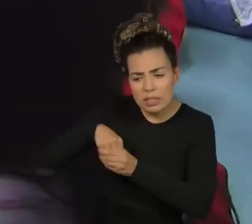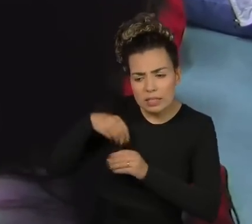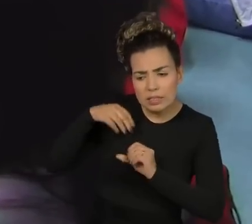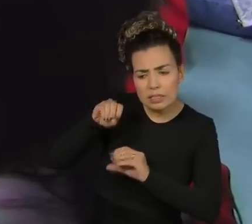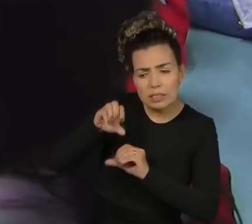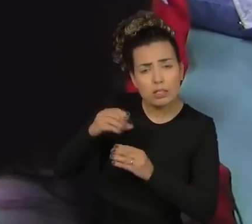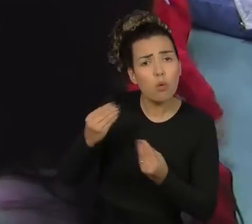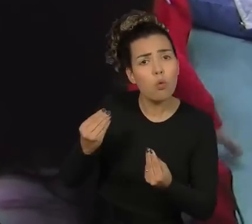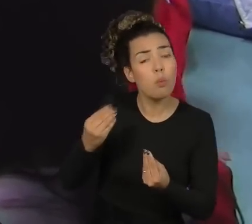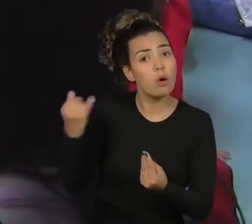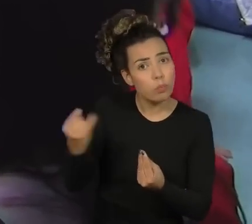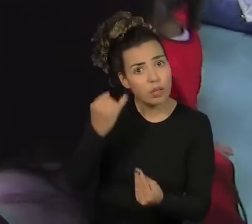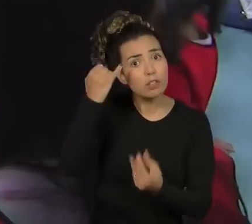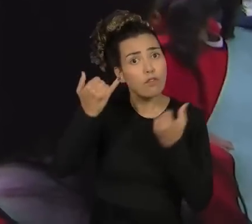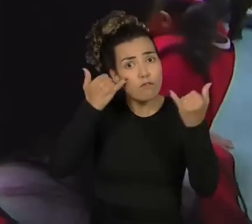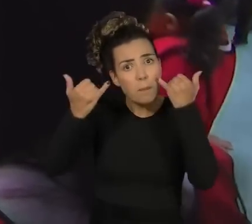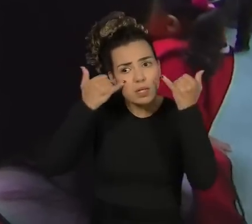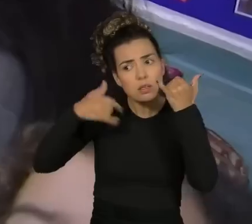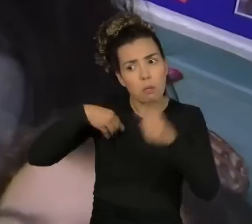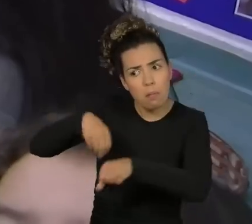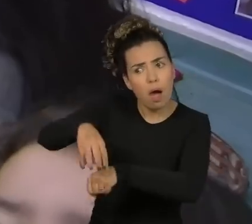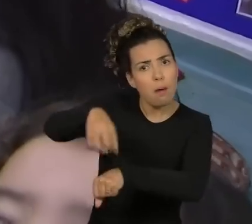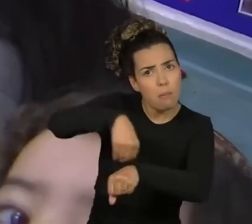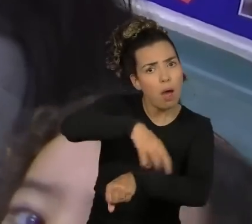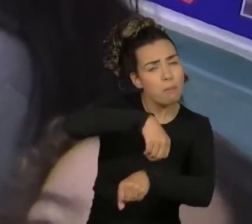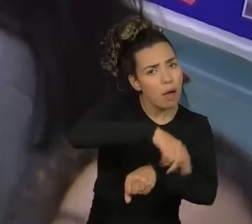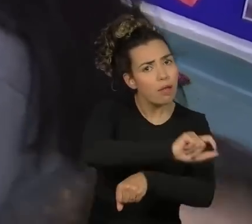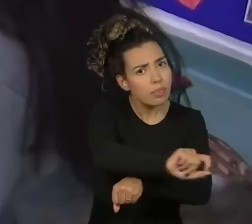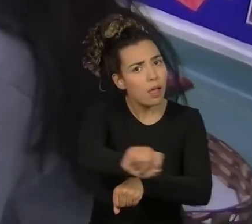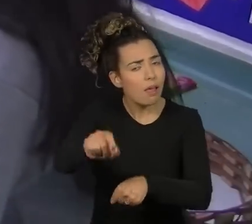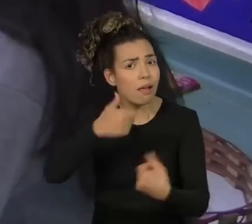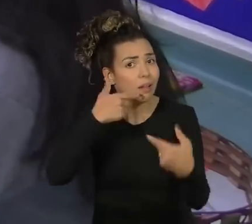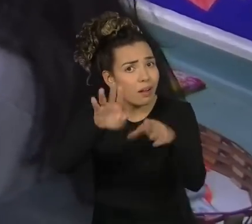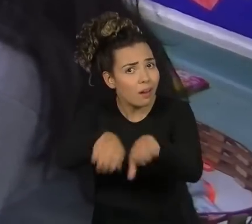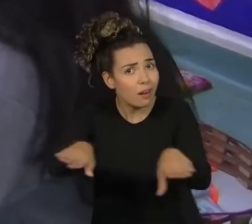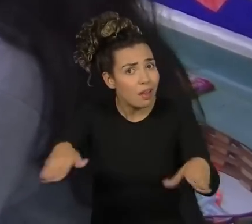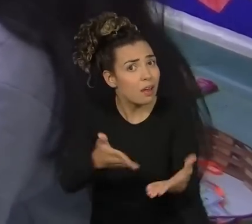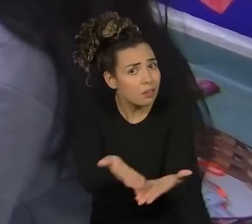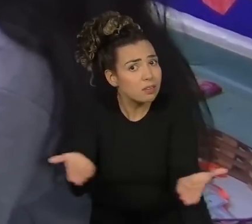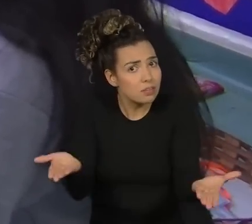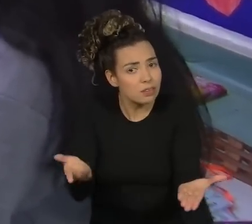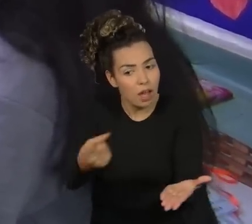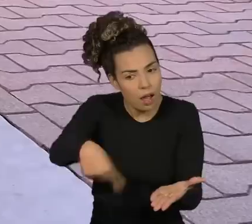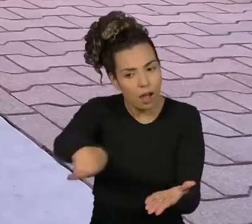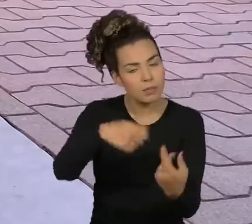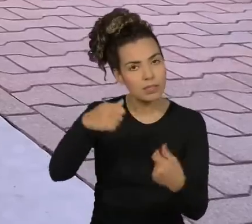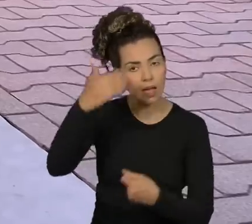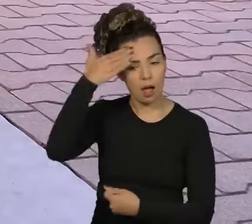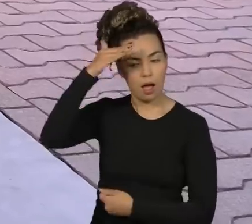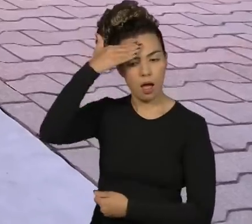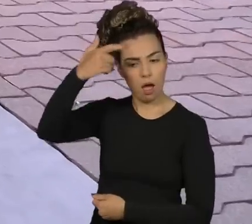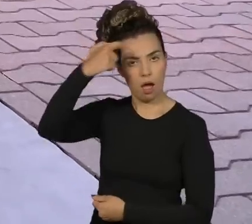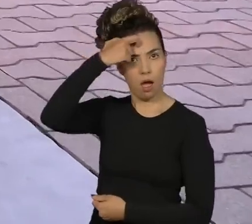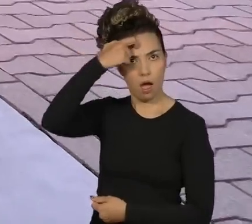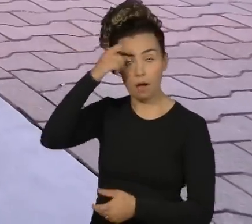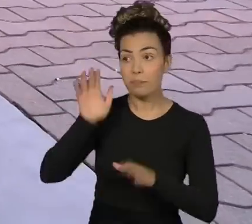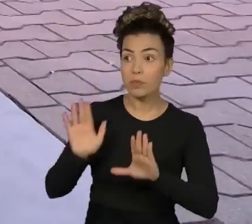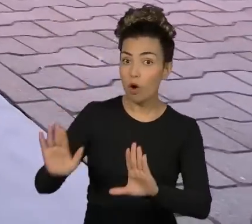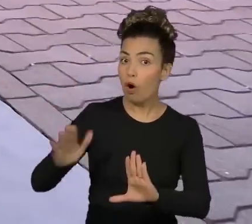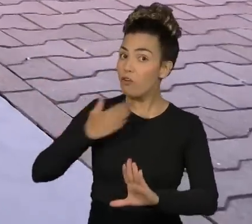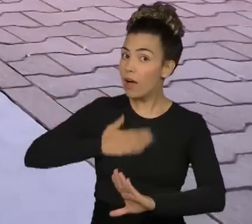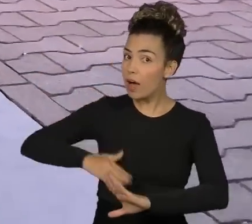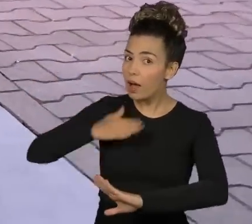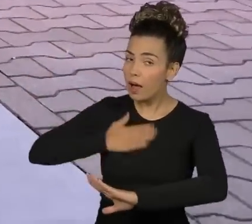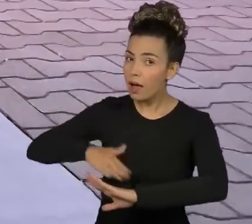da informação através das crianças. E eles são fonte de conscientização, né? Vem andando